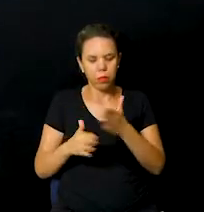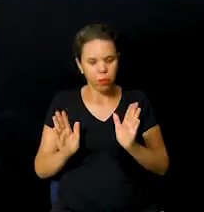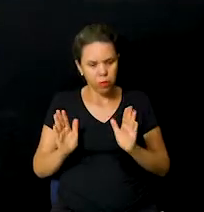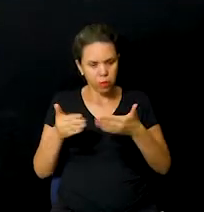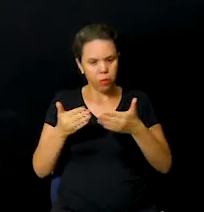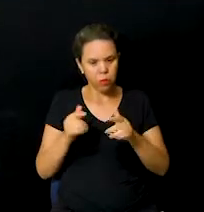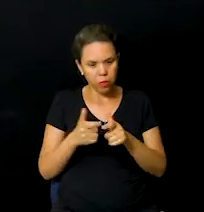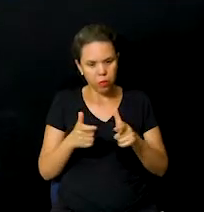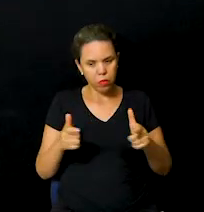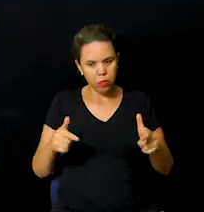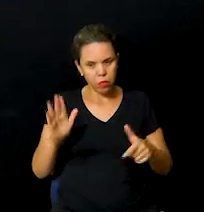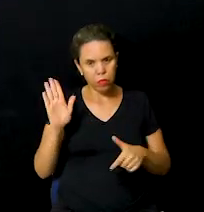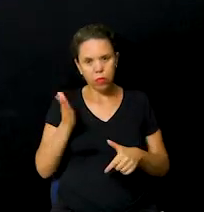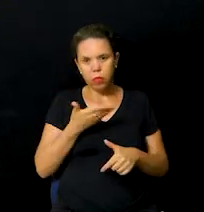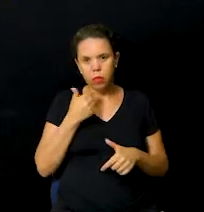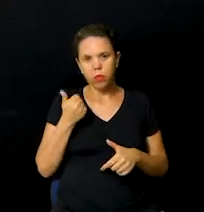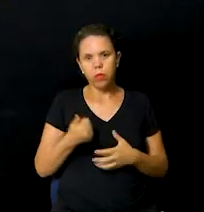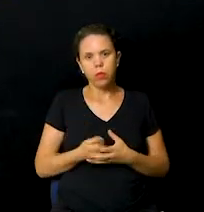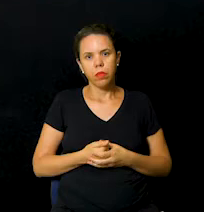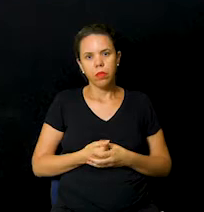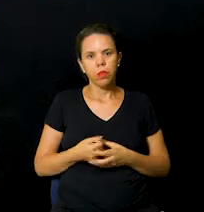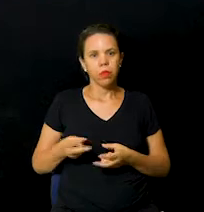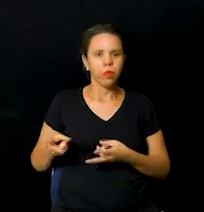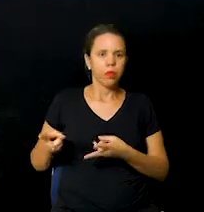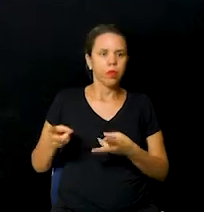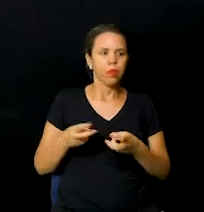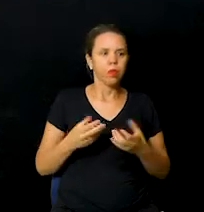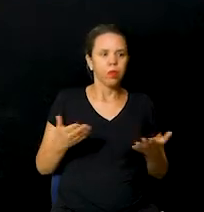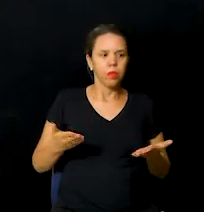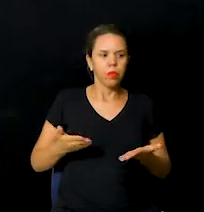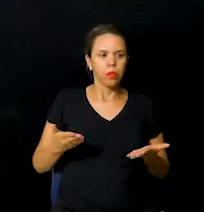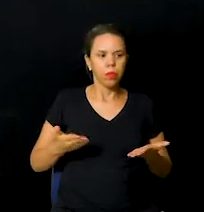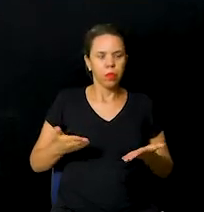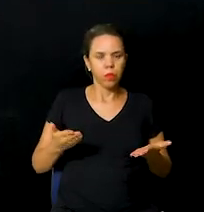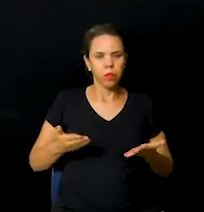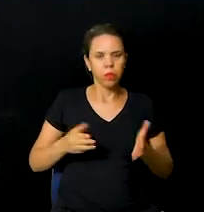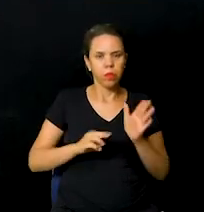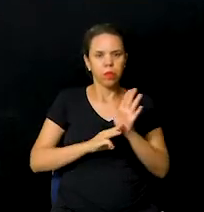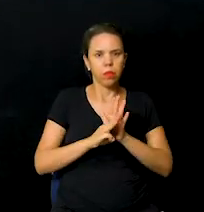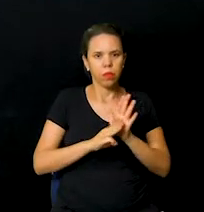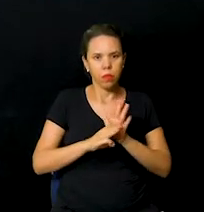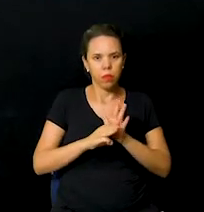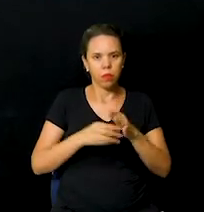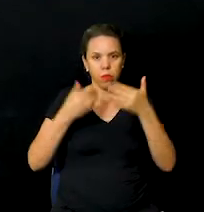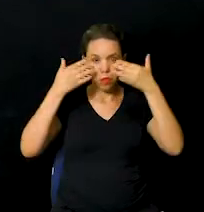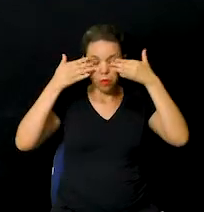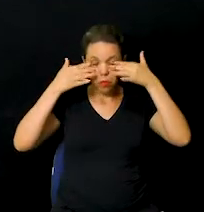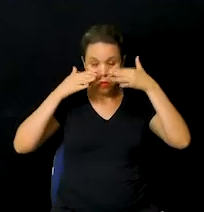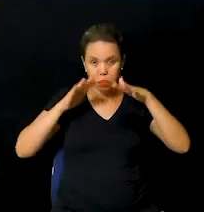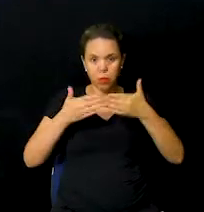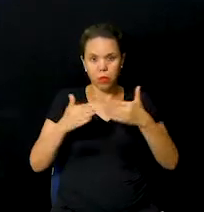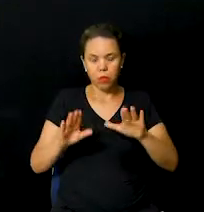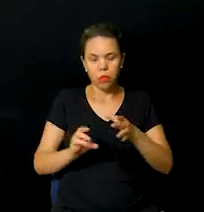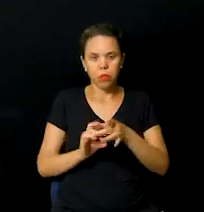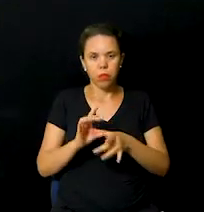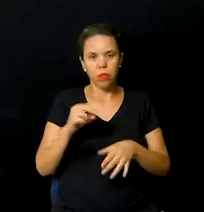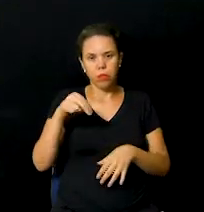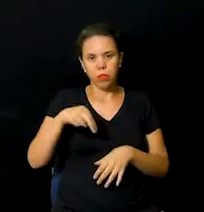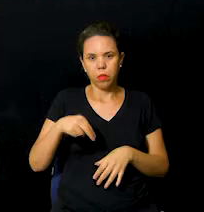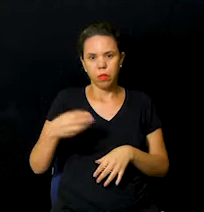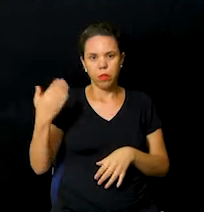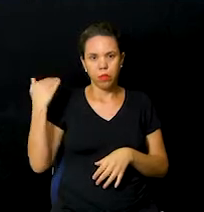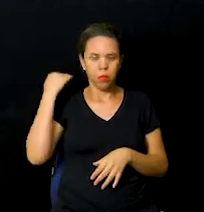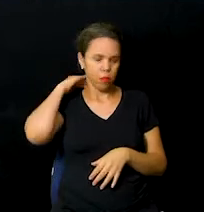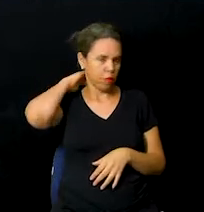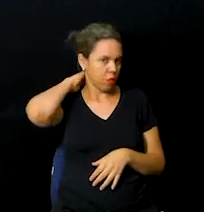focando, automaticamente vai aumentando. Eu percebo isso hoje com esse método de cílios. Eu lancei ele em